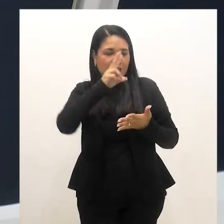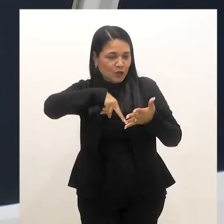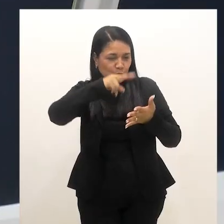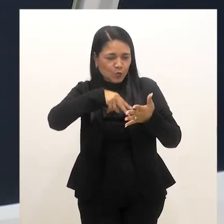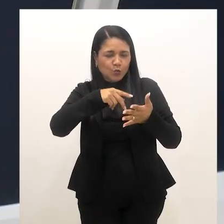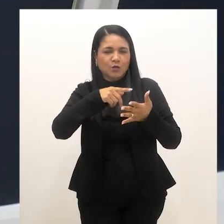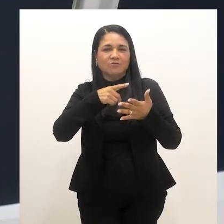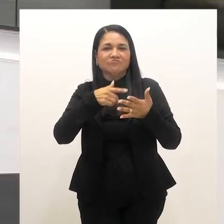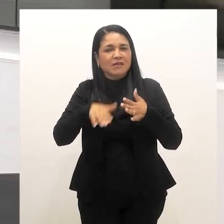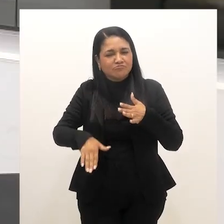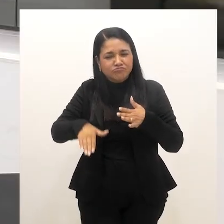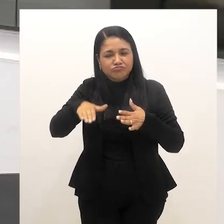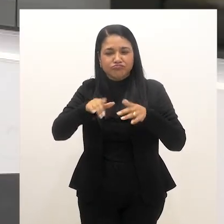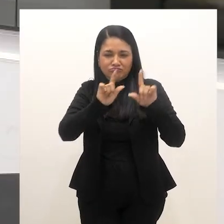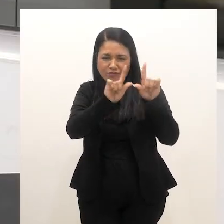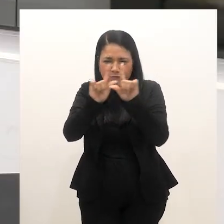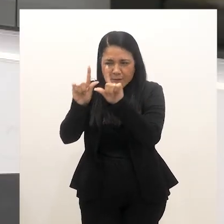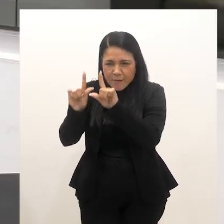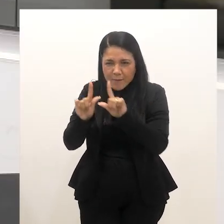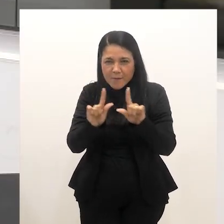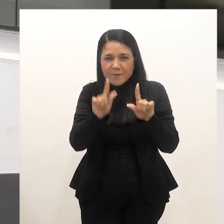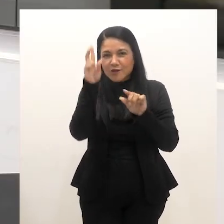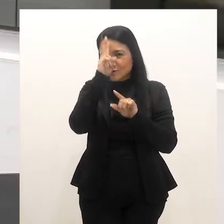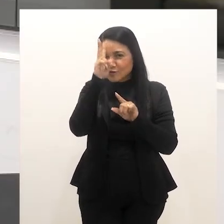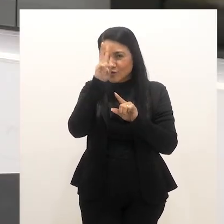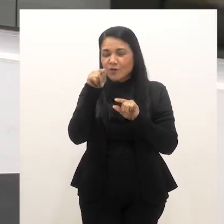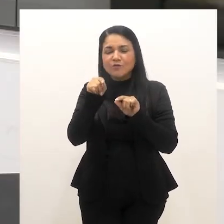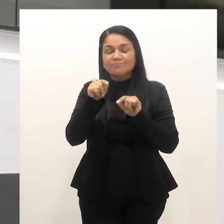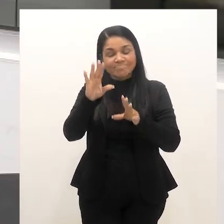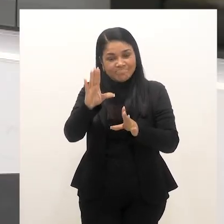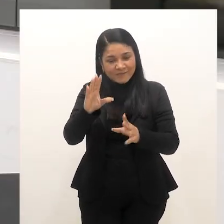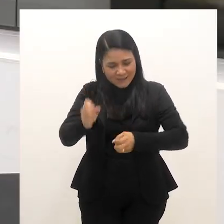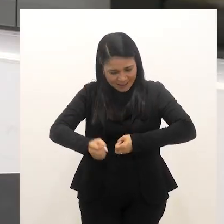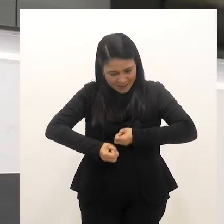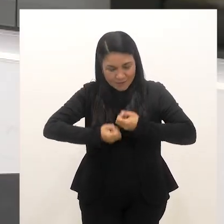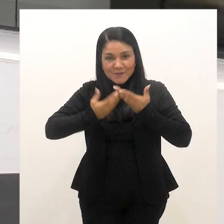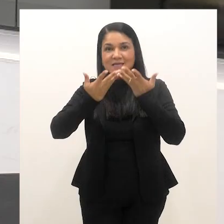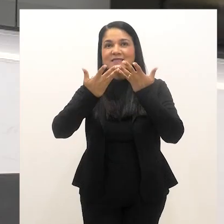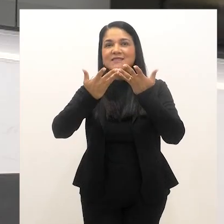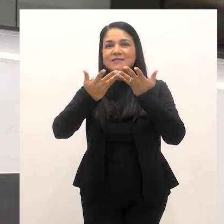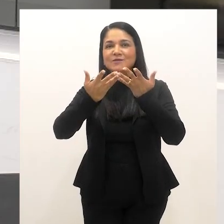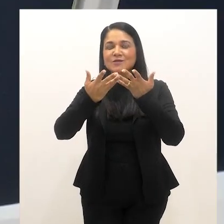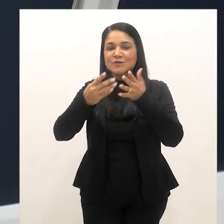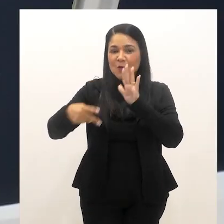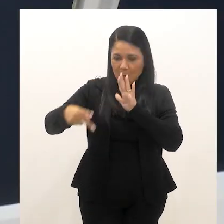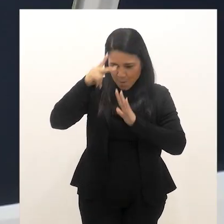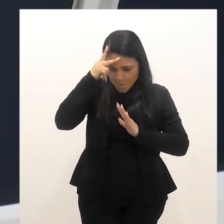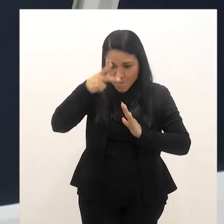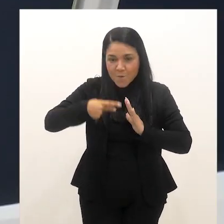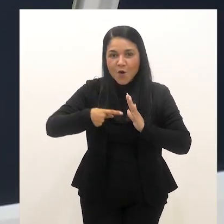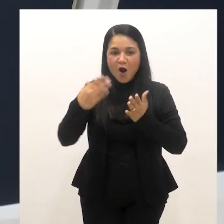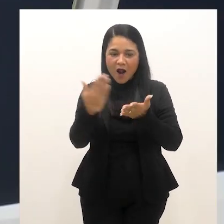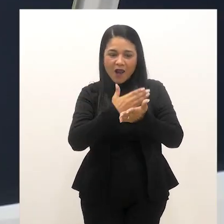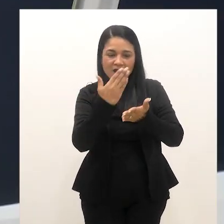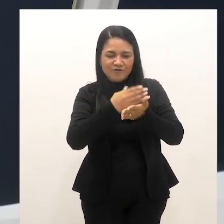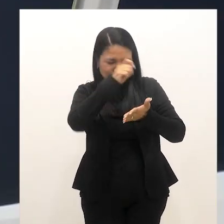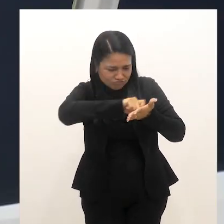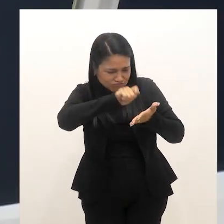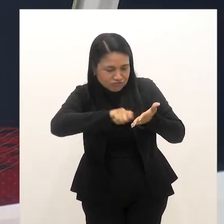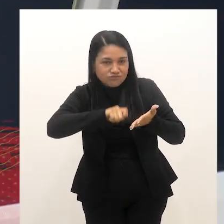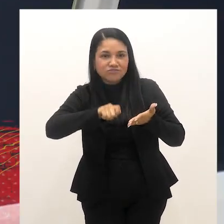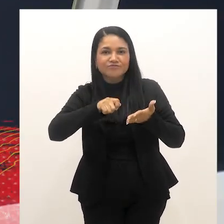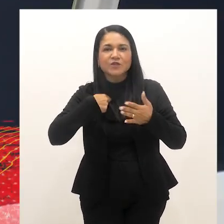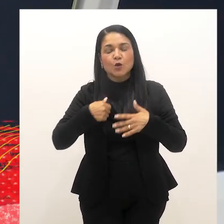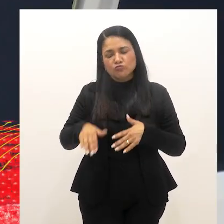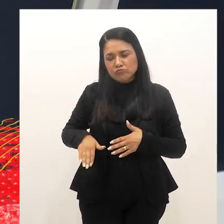quadrinhos, porém, o que te trouxe a inspiração de fazer o seu próprio livro? Então, desde